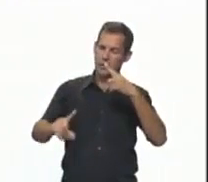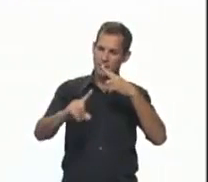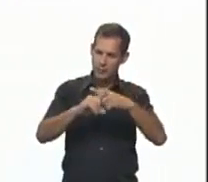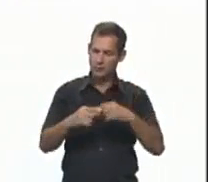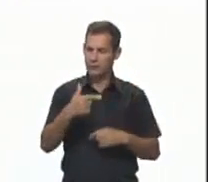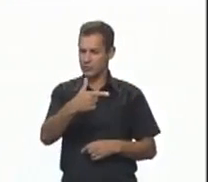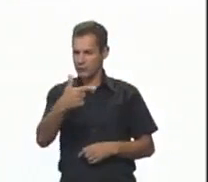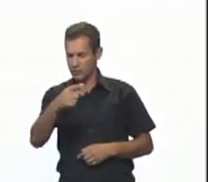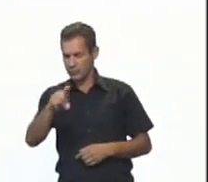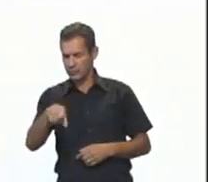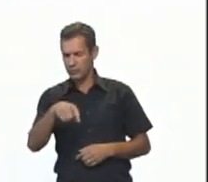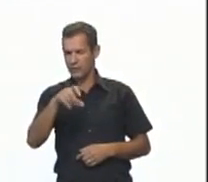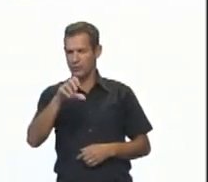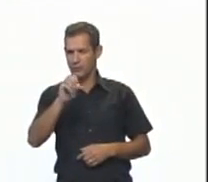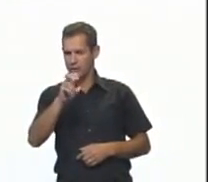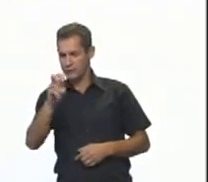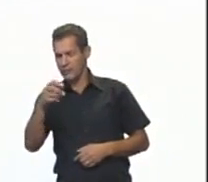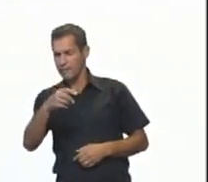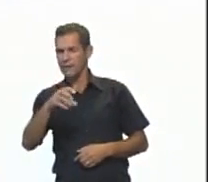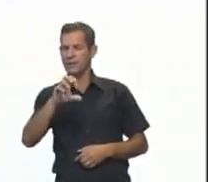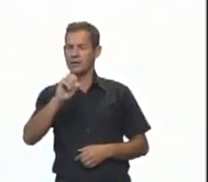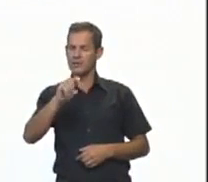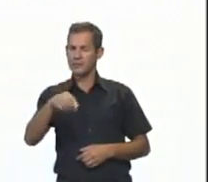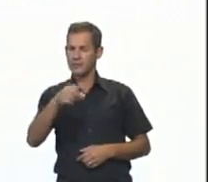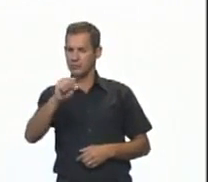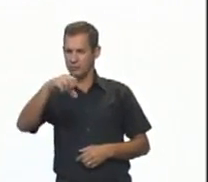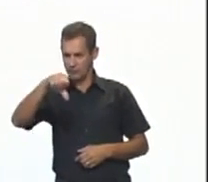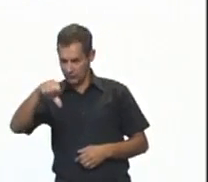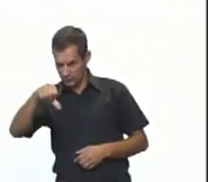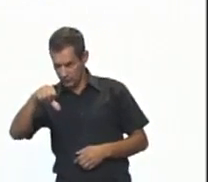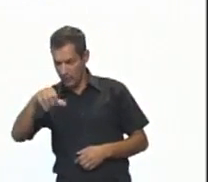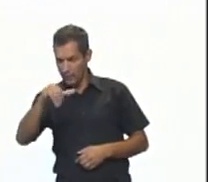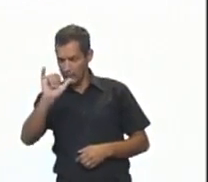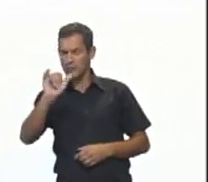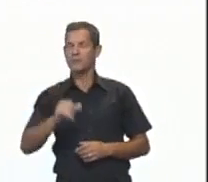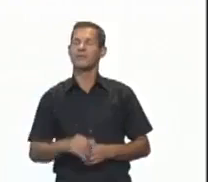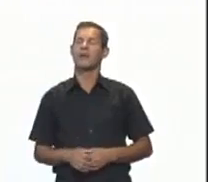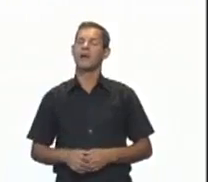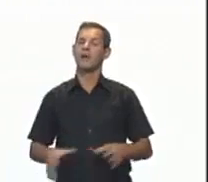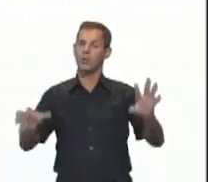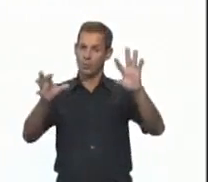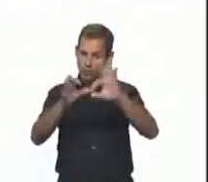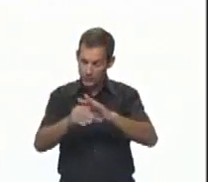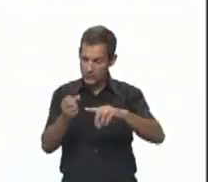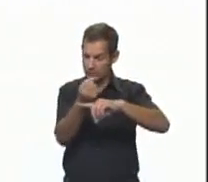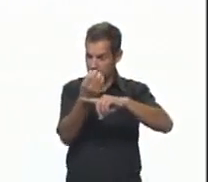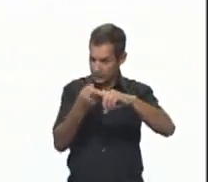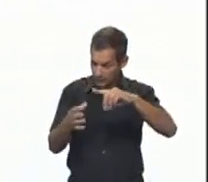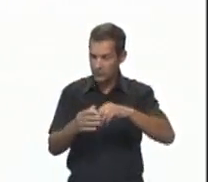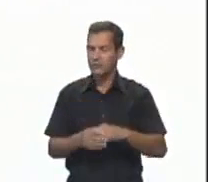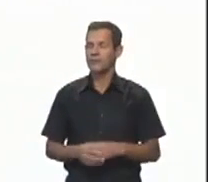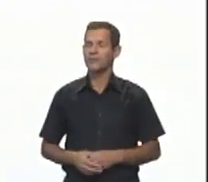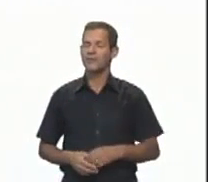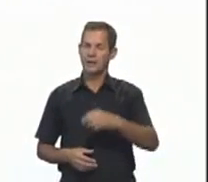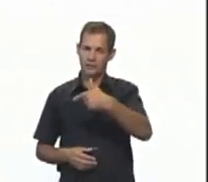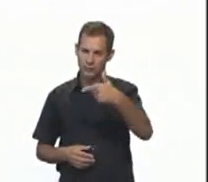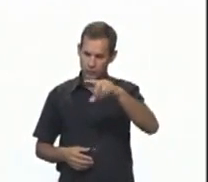multiplica 22,05 menos 0,89y, integrando essa função. Integral